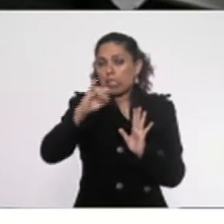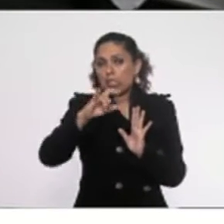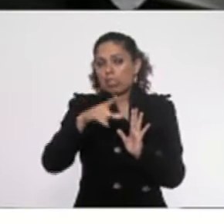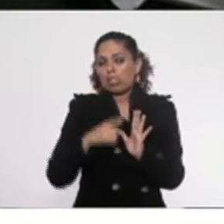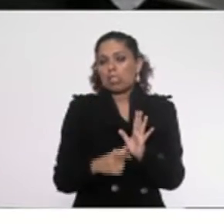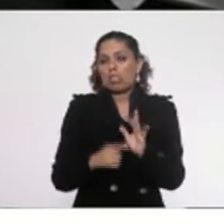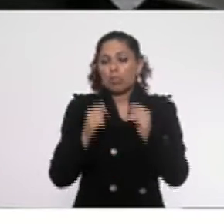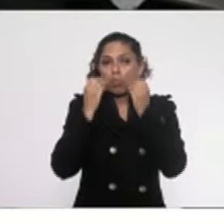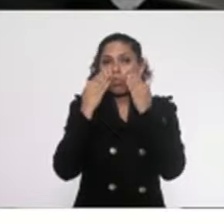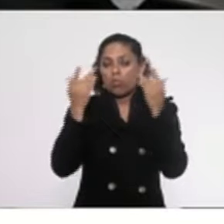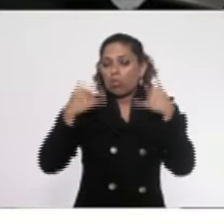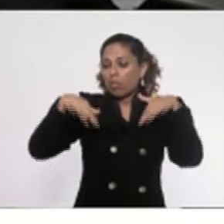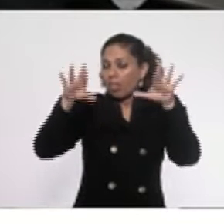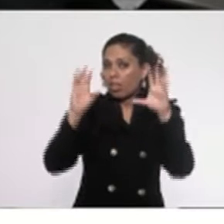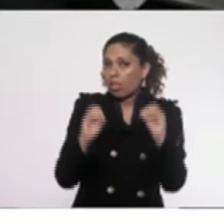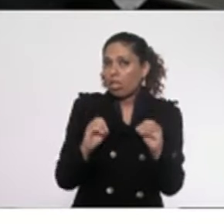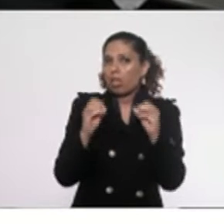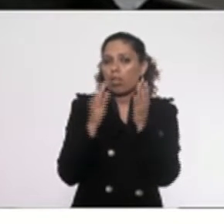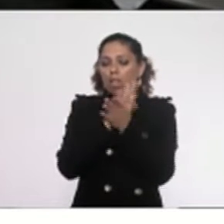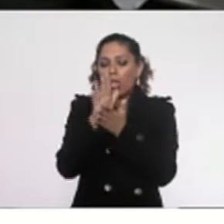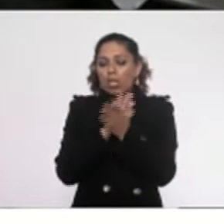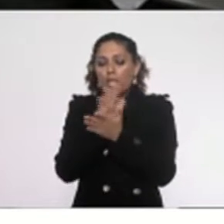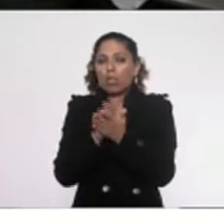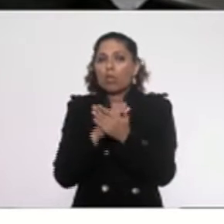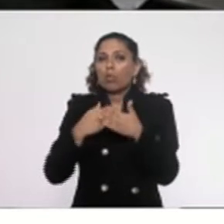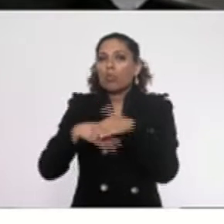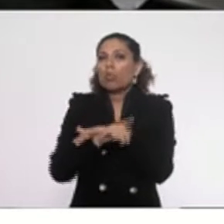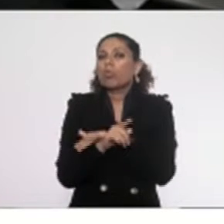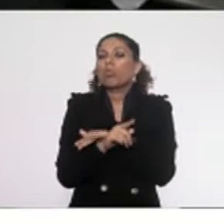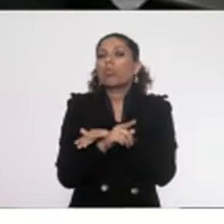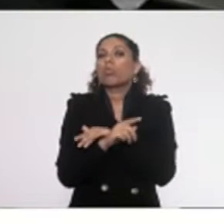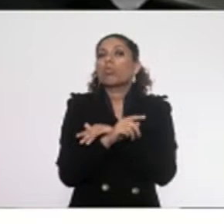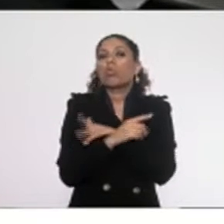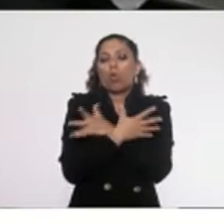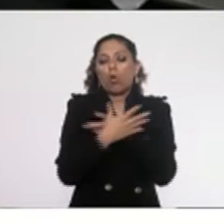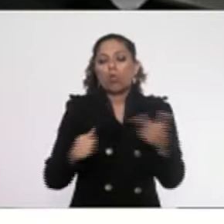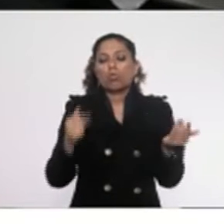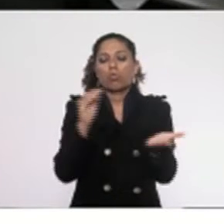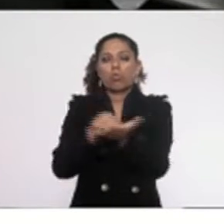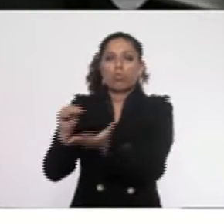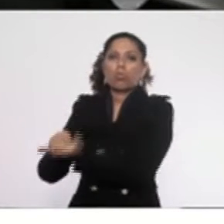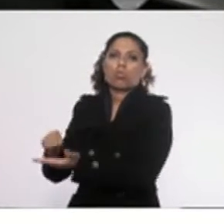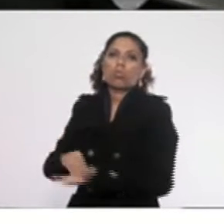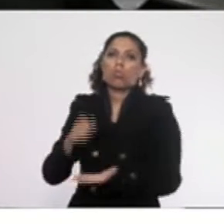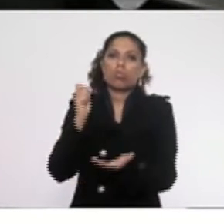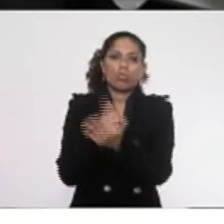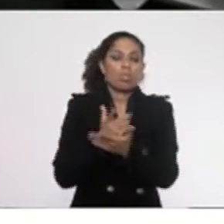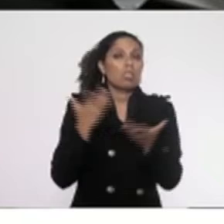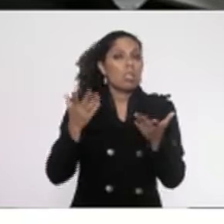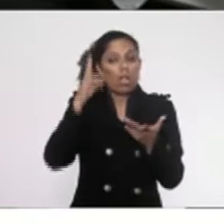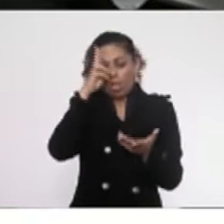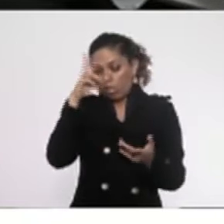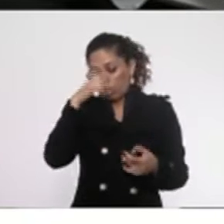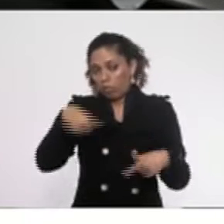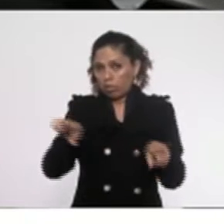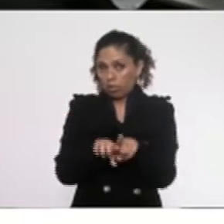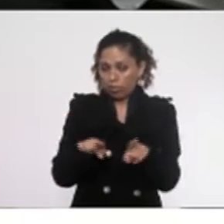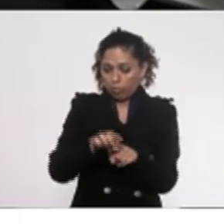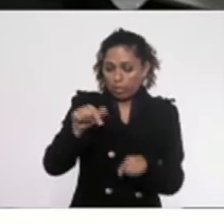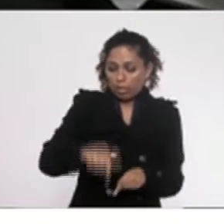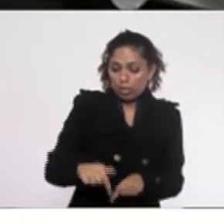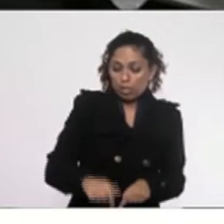ter transparência do que significa os restos a pagar. Quero lembrar aqui que boa